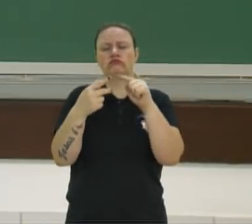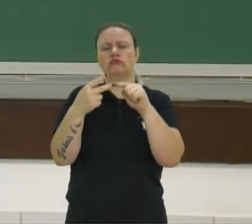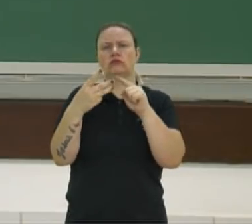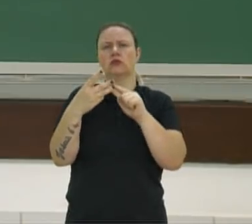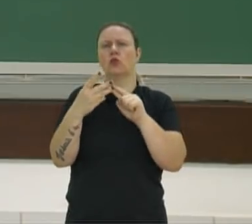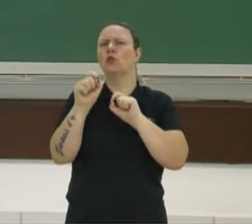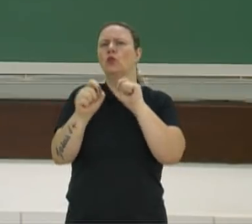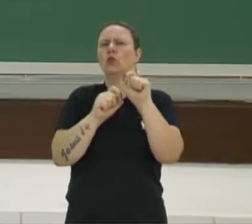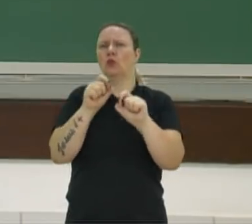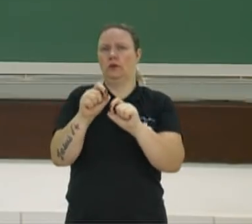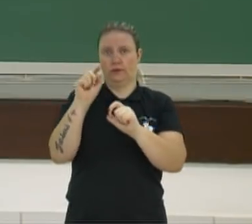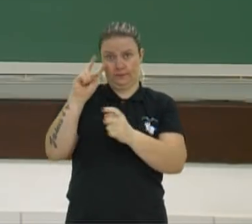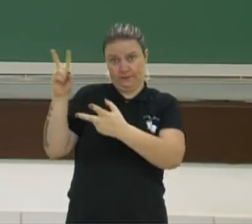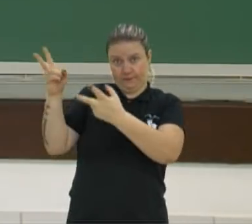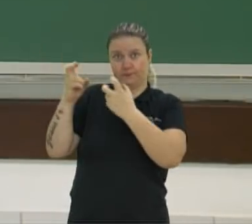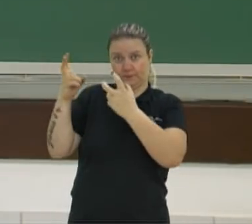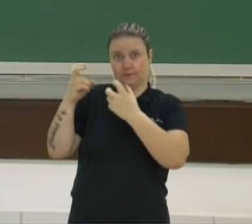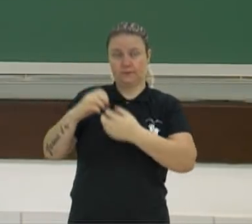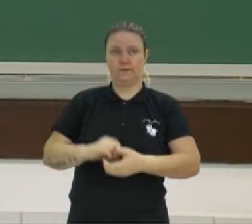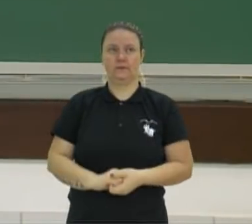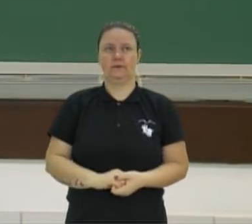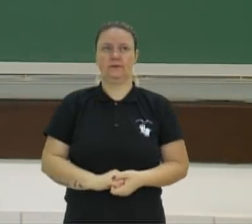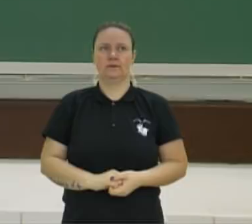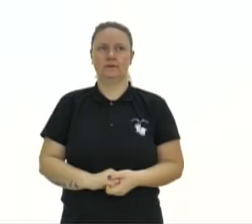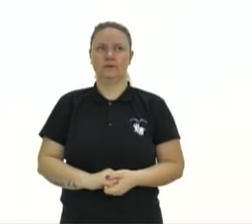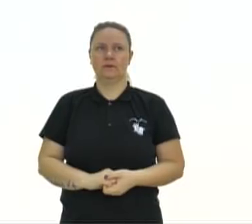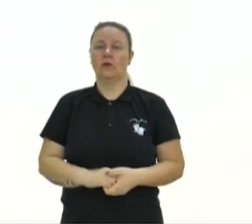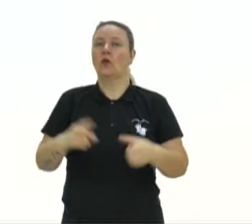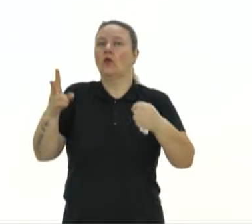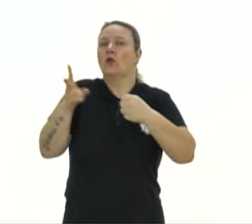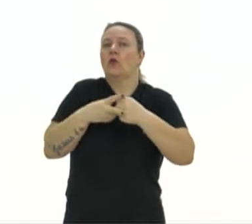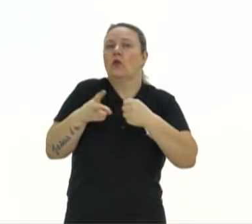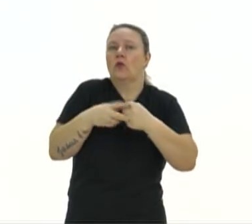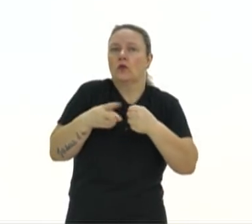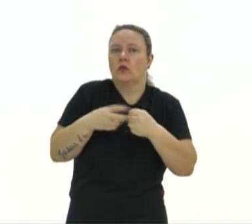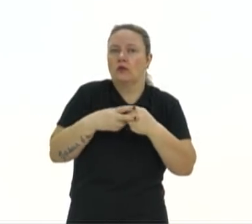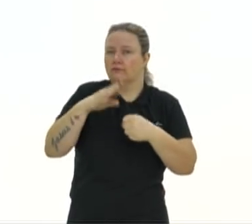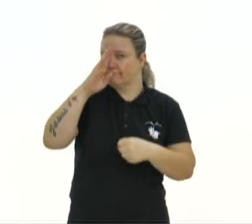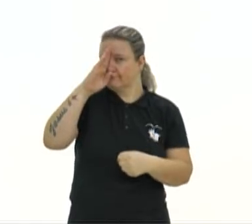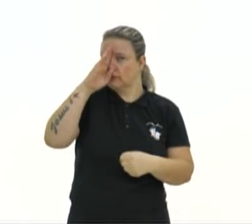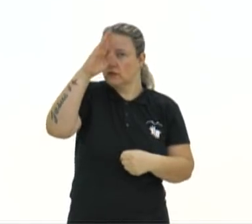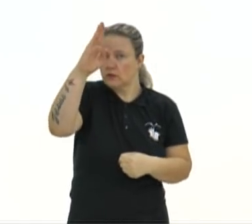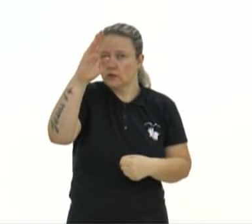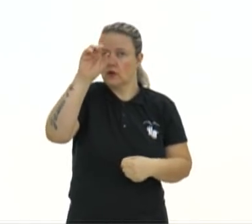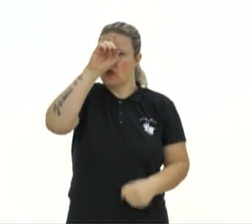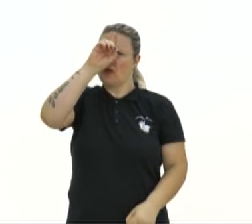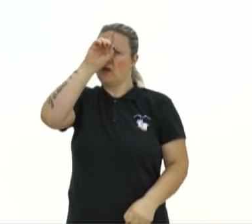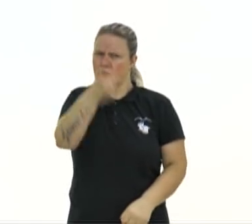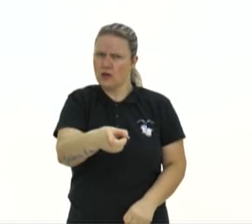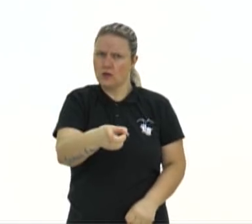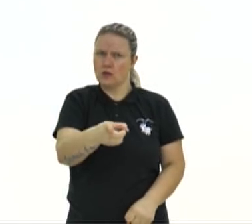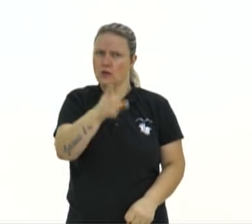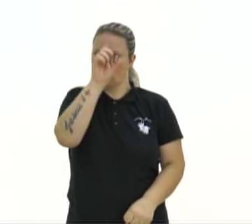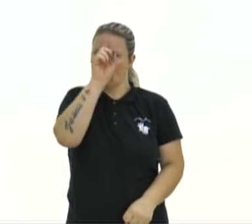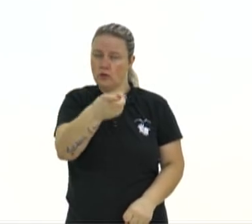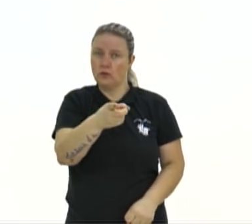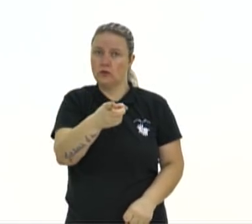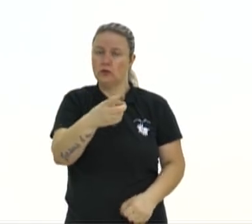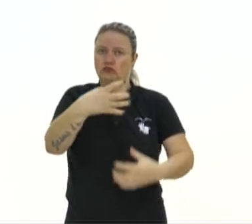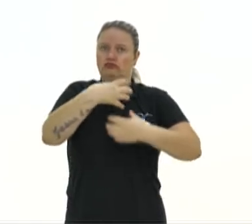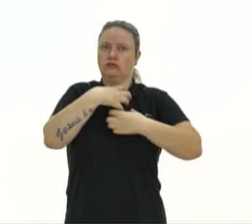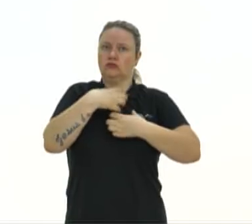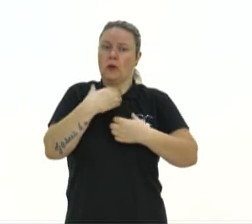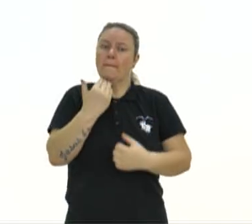que você anotou? Confira. O modo verbal predominante é o imperativo, que produz o sentido